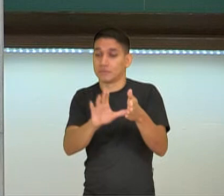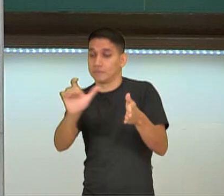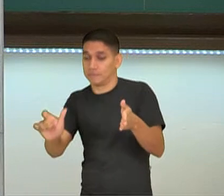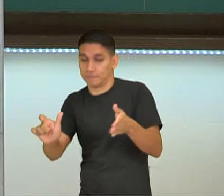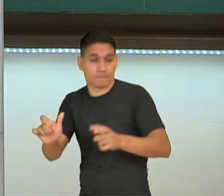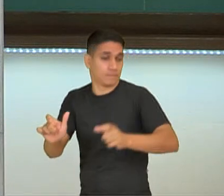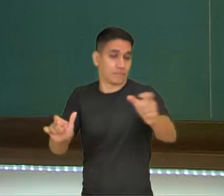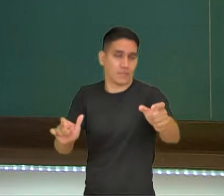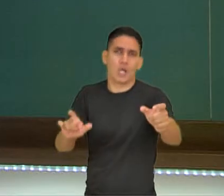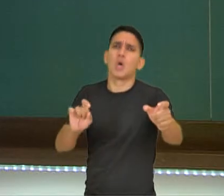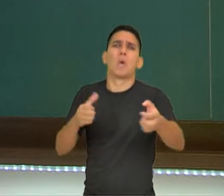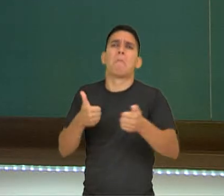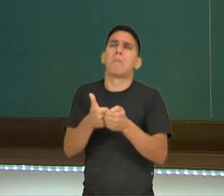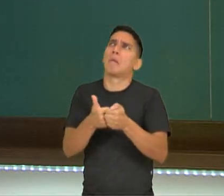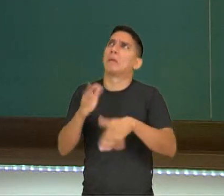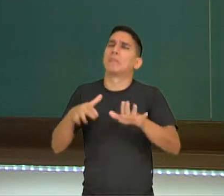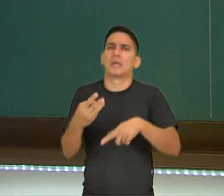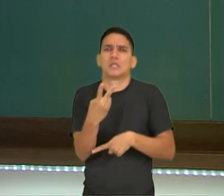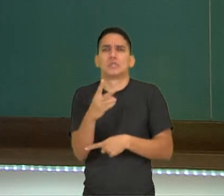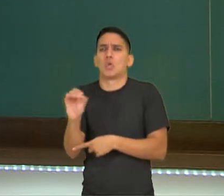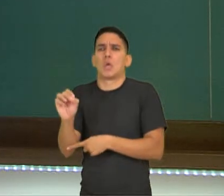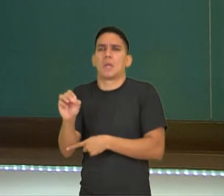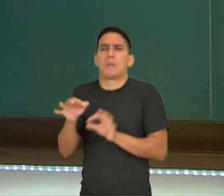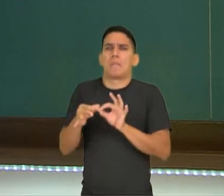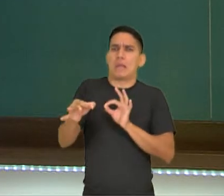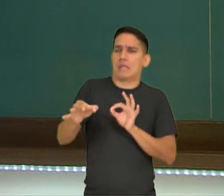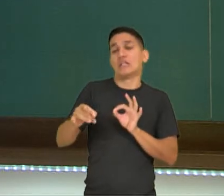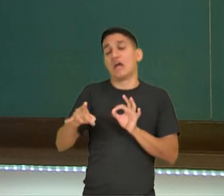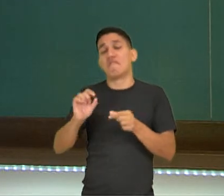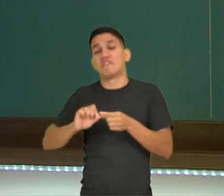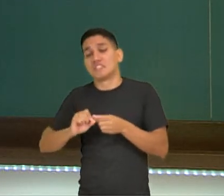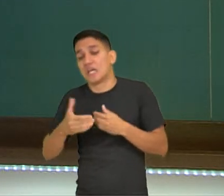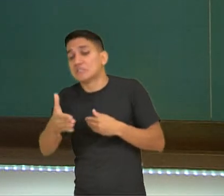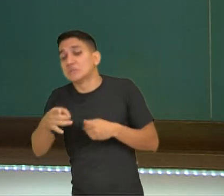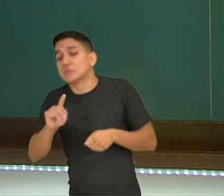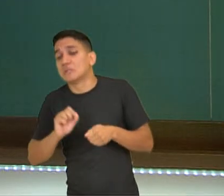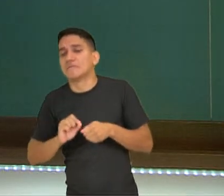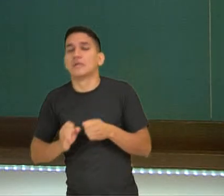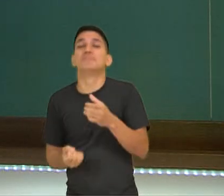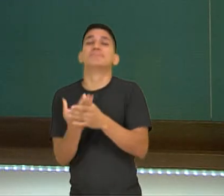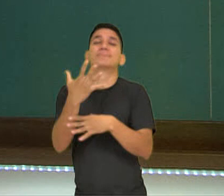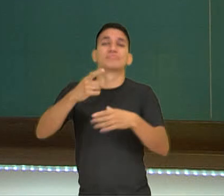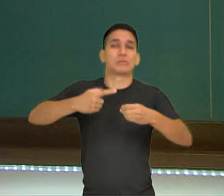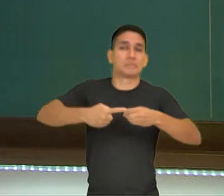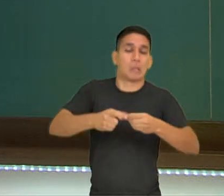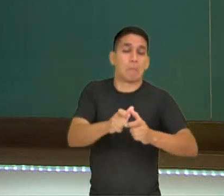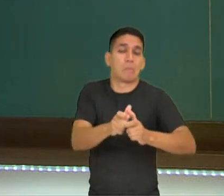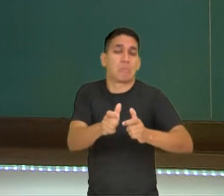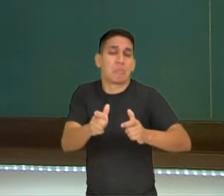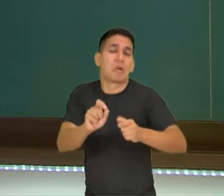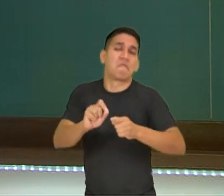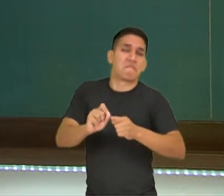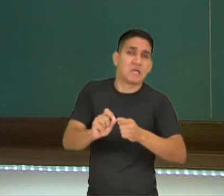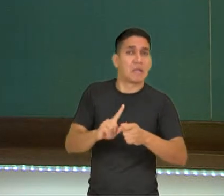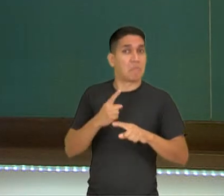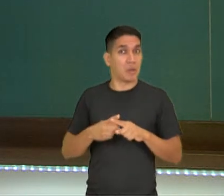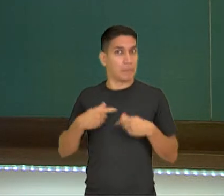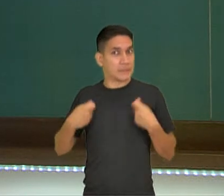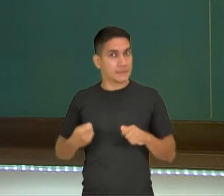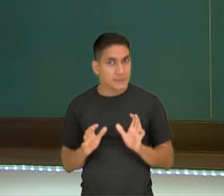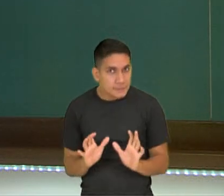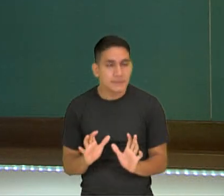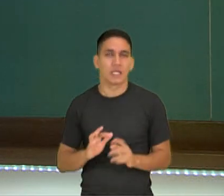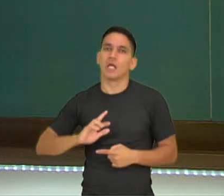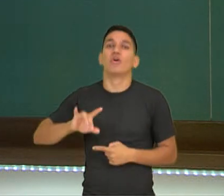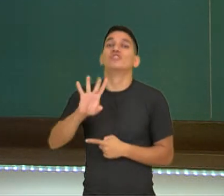mesmo. Distância aí de 200 metros. Vamos fazer a cidade aqui, por aqui mesmo, e ali vai desenvolvendo a cidade, porque eles precisam, não só